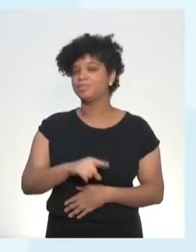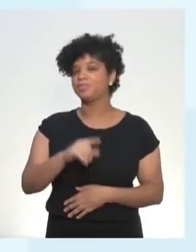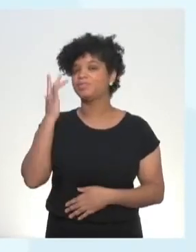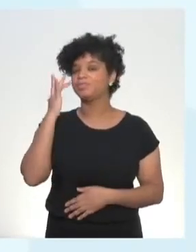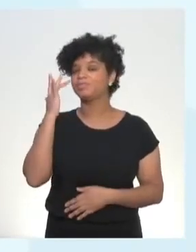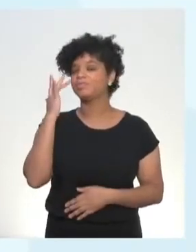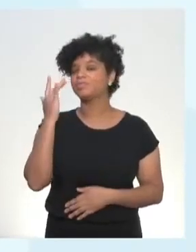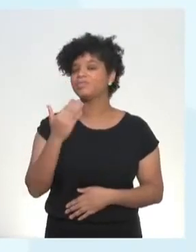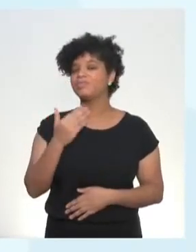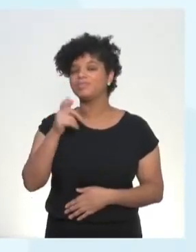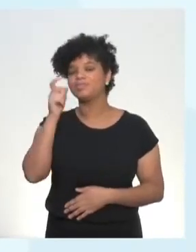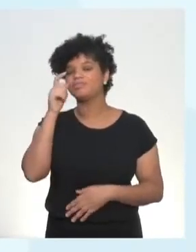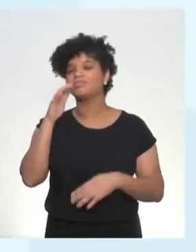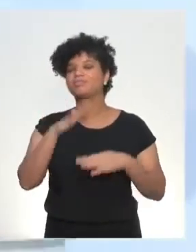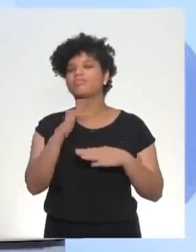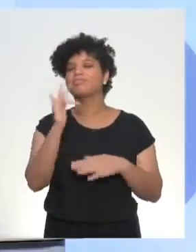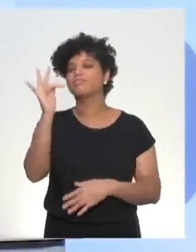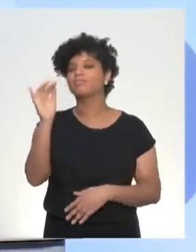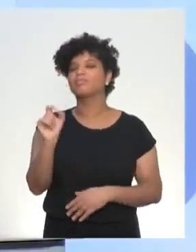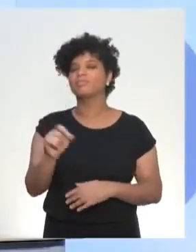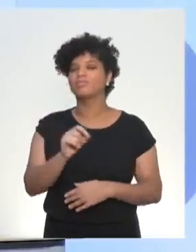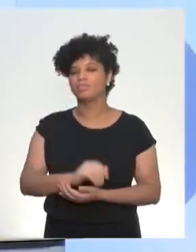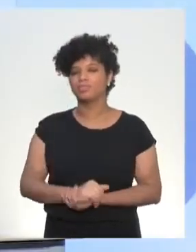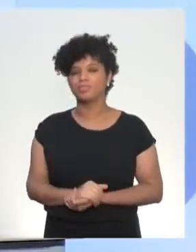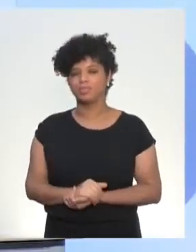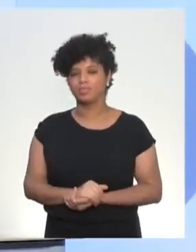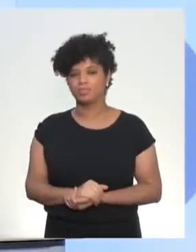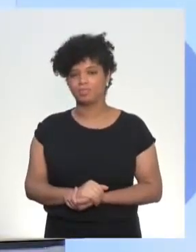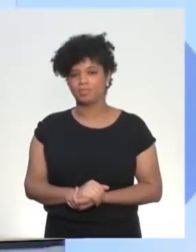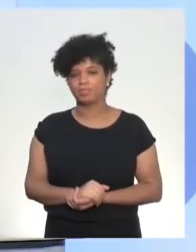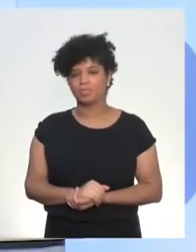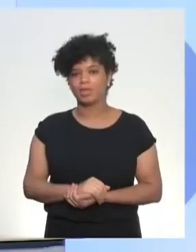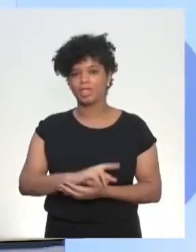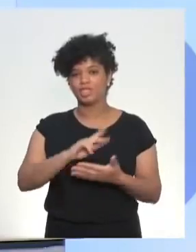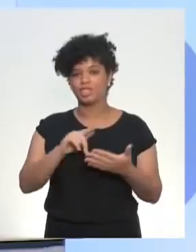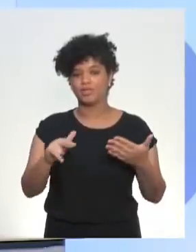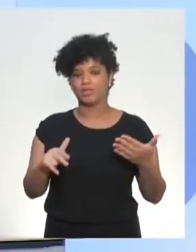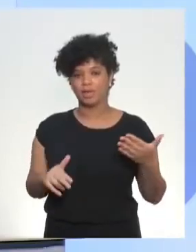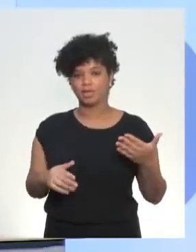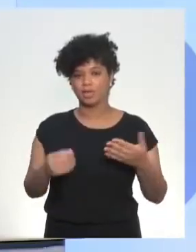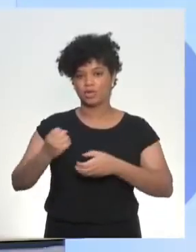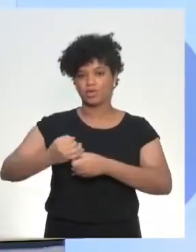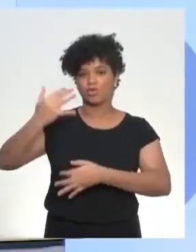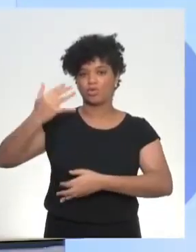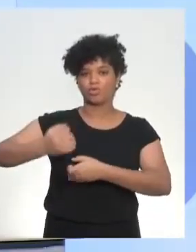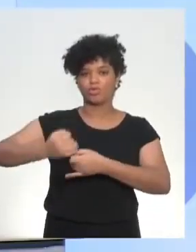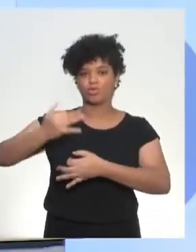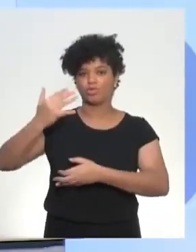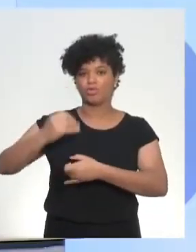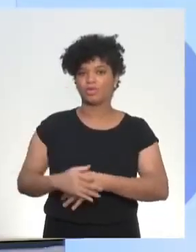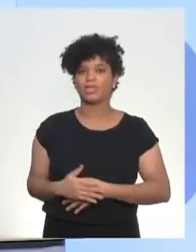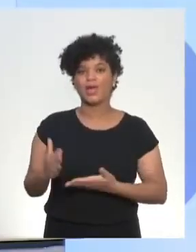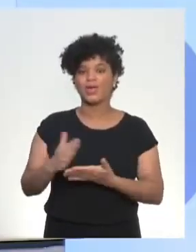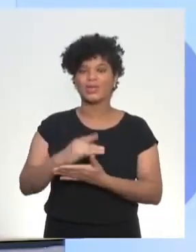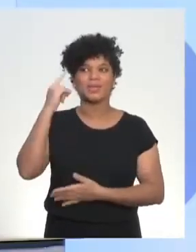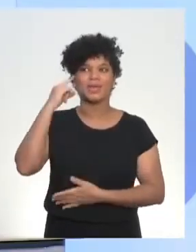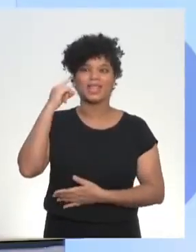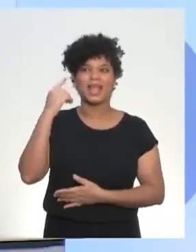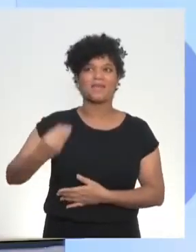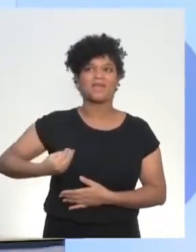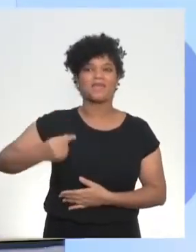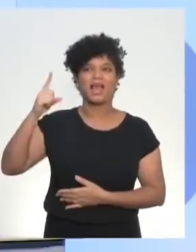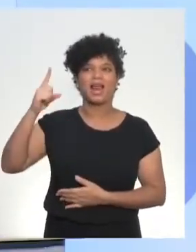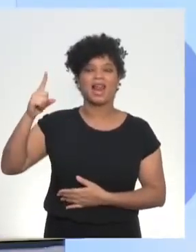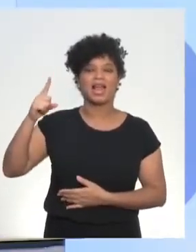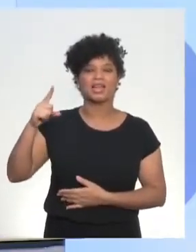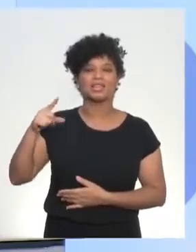mais interessante aí, João? The one about Mars. Tem Ok. bastante coisa aqui subindo que morar em Marte daqui 30 anos. É